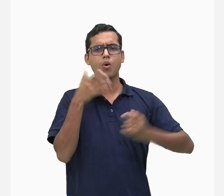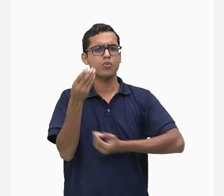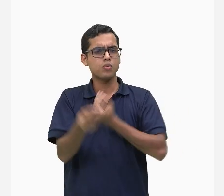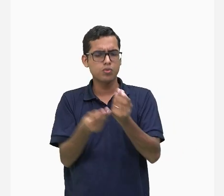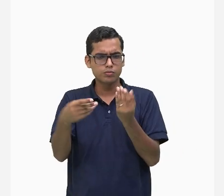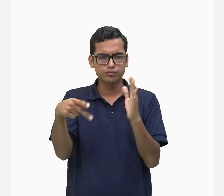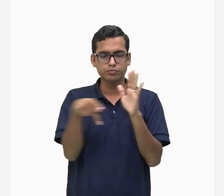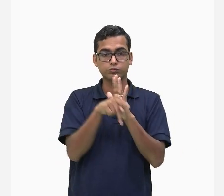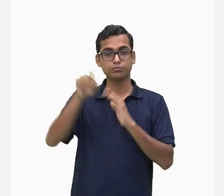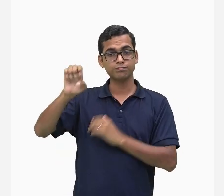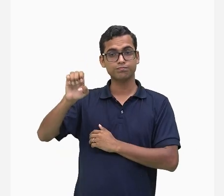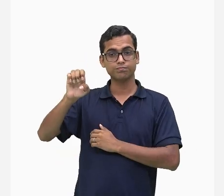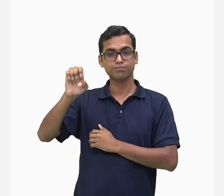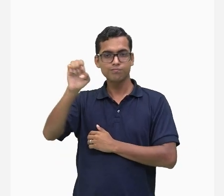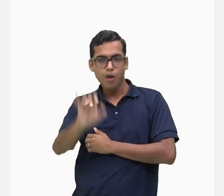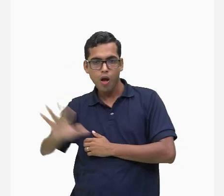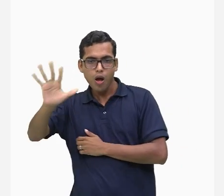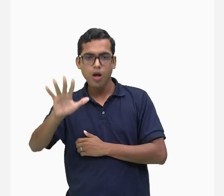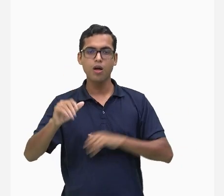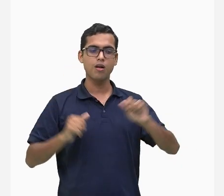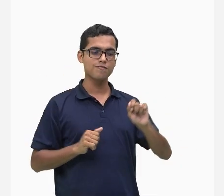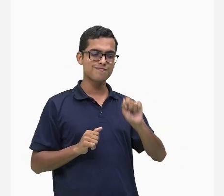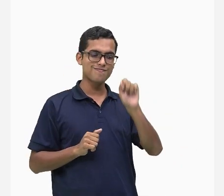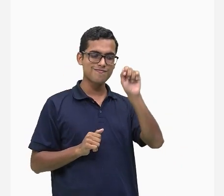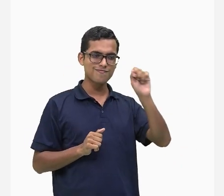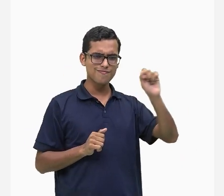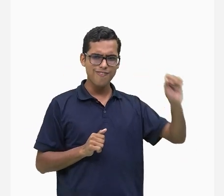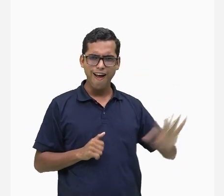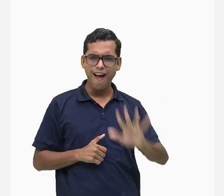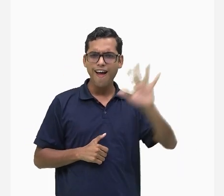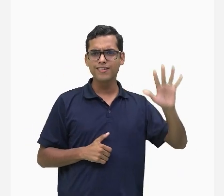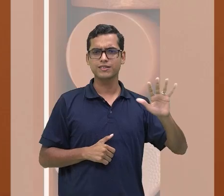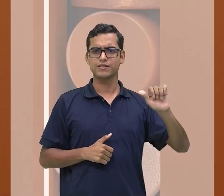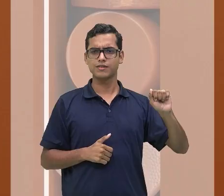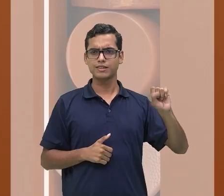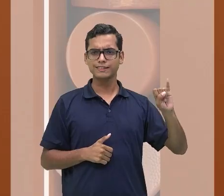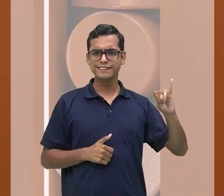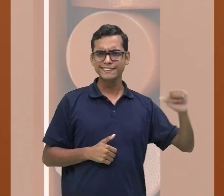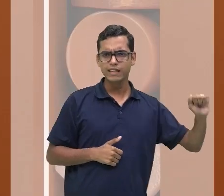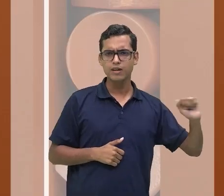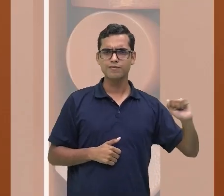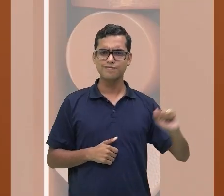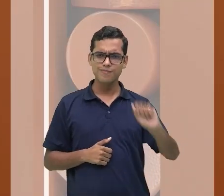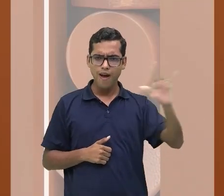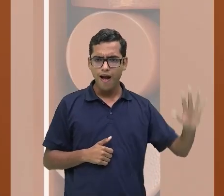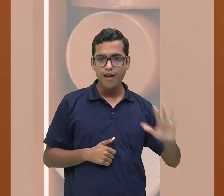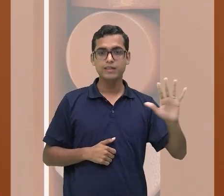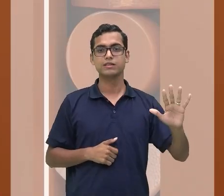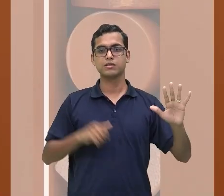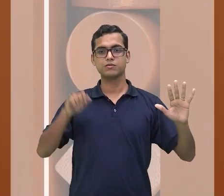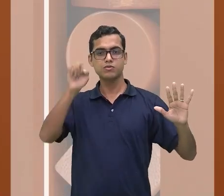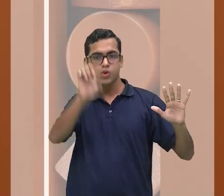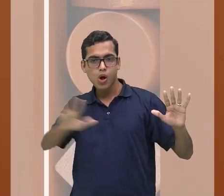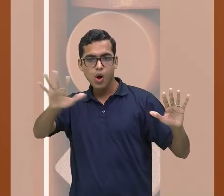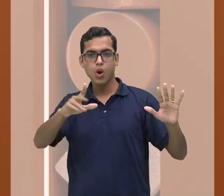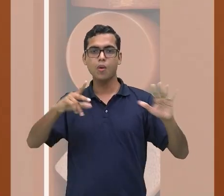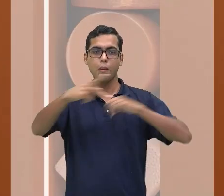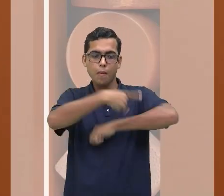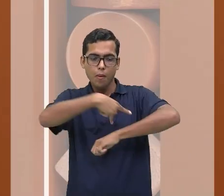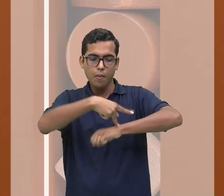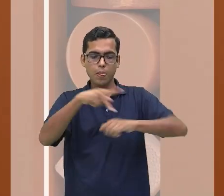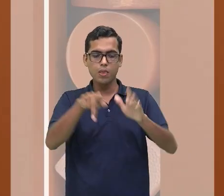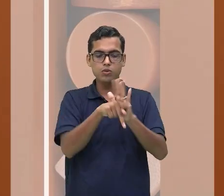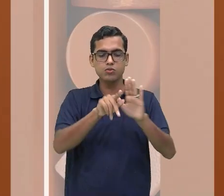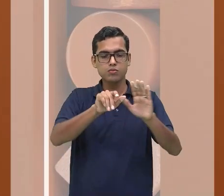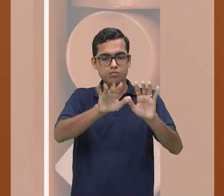do continente europeu quanto na parte do continente asiático. Mas com o fim da